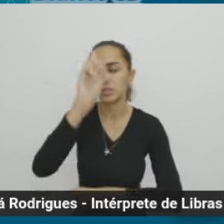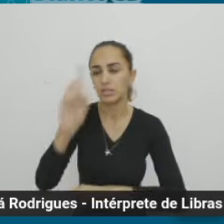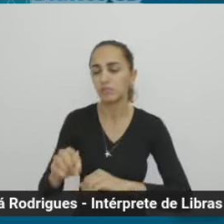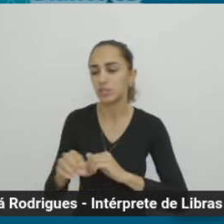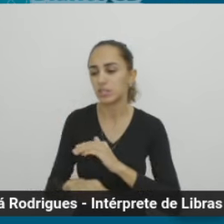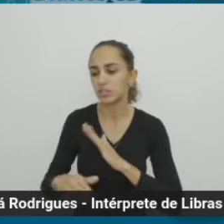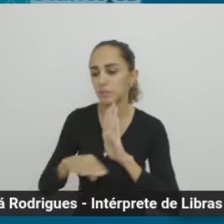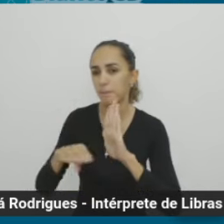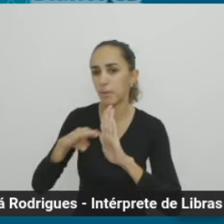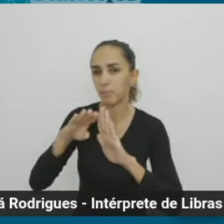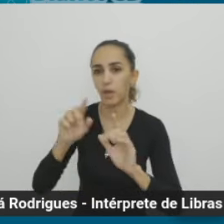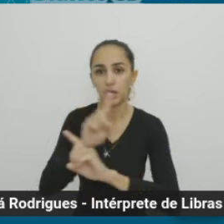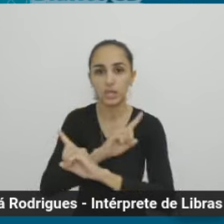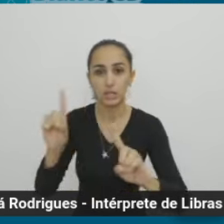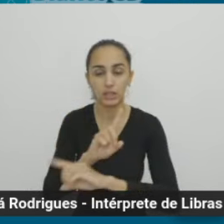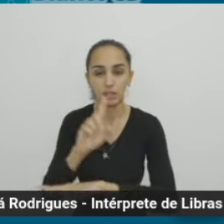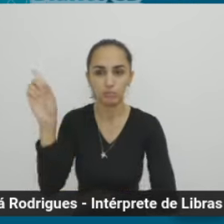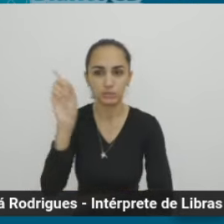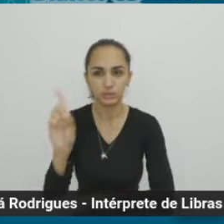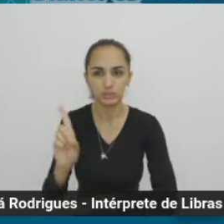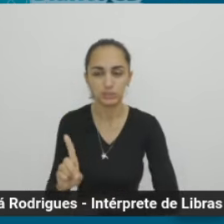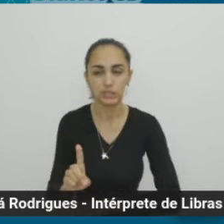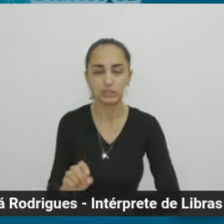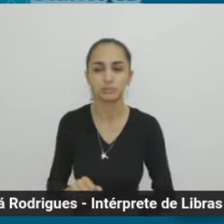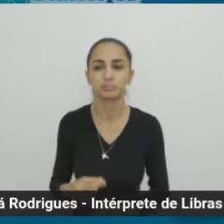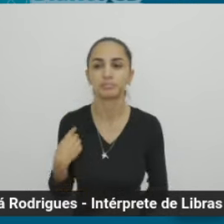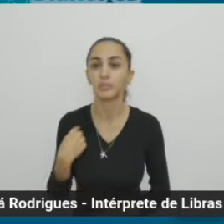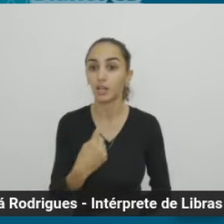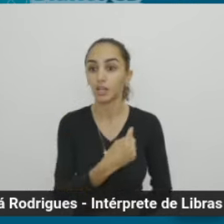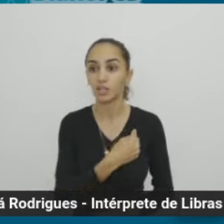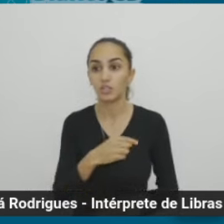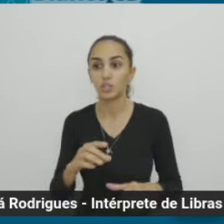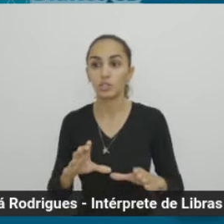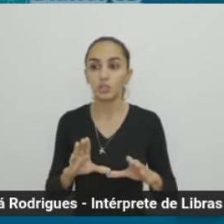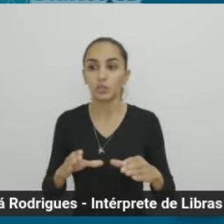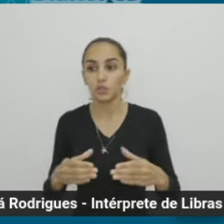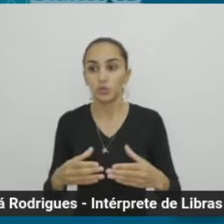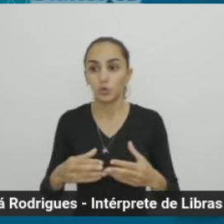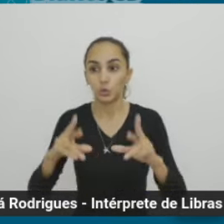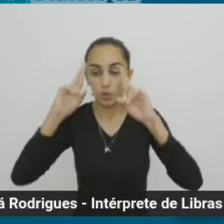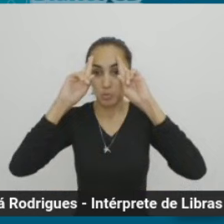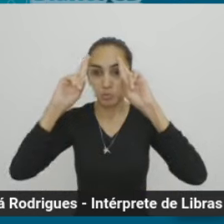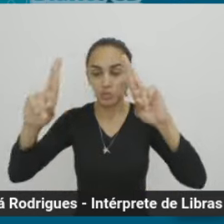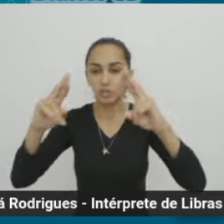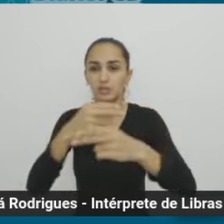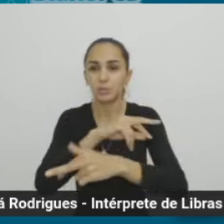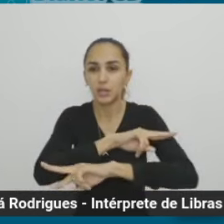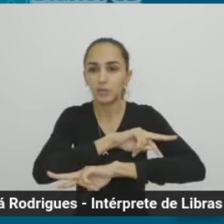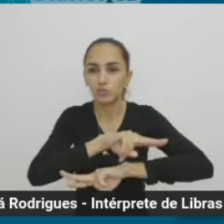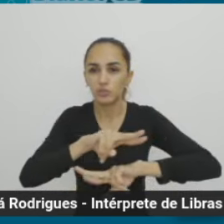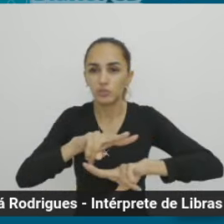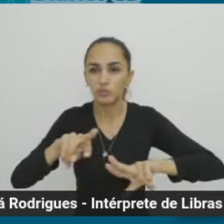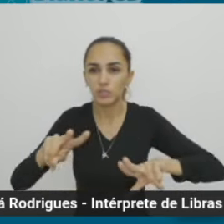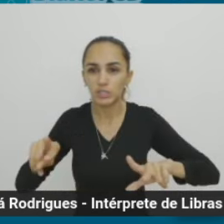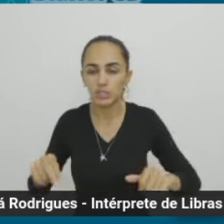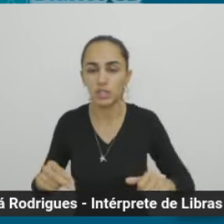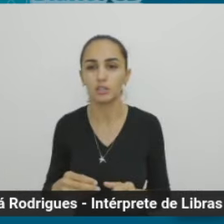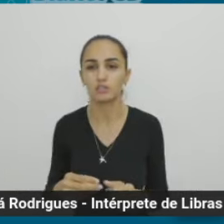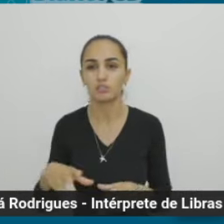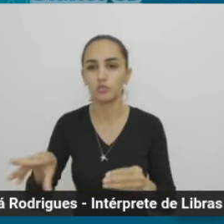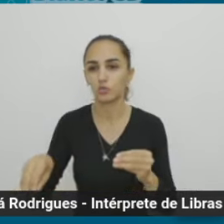não deficiências. Nós somos um grupo que respeita a diversidade, que compõe a riqueza da